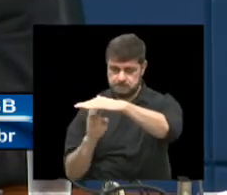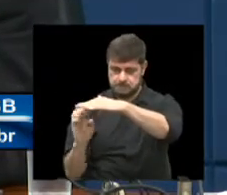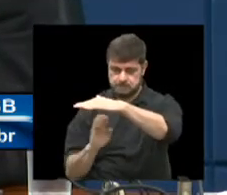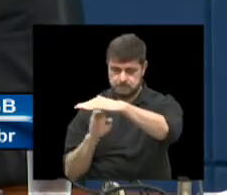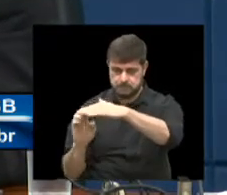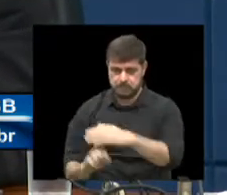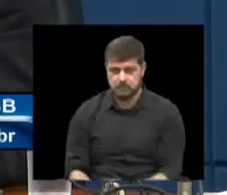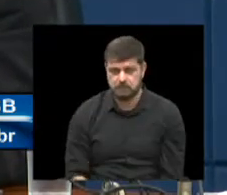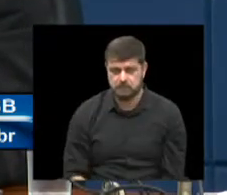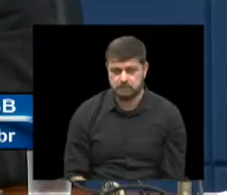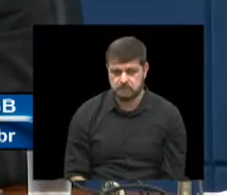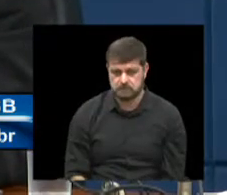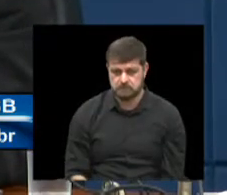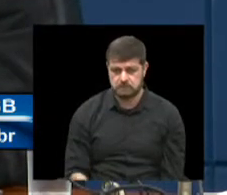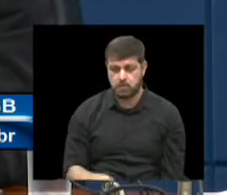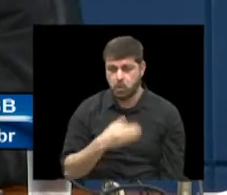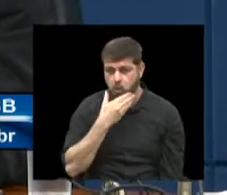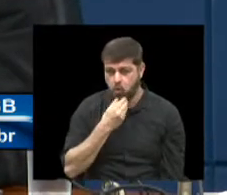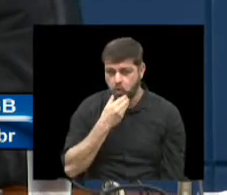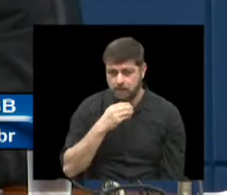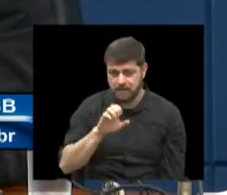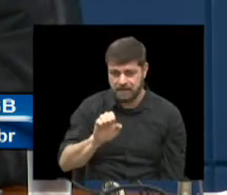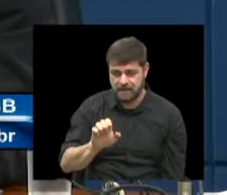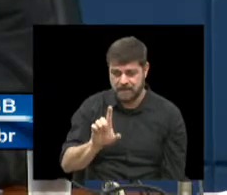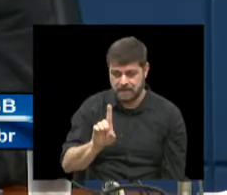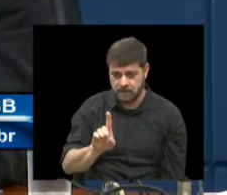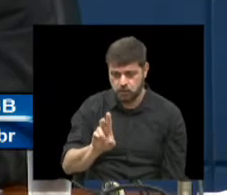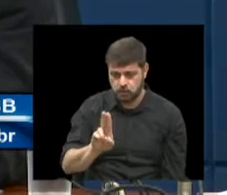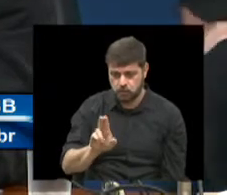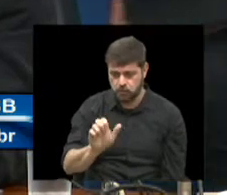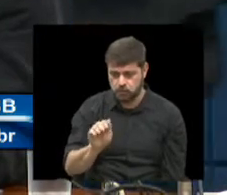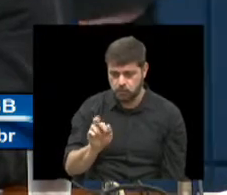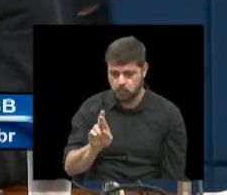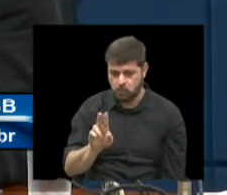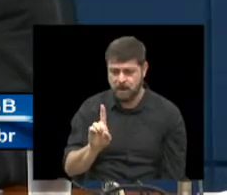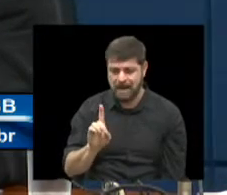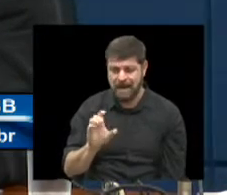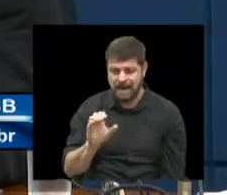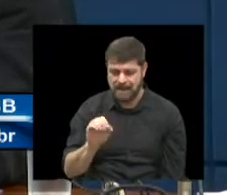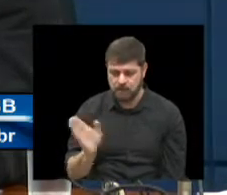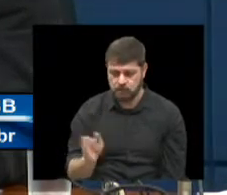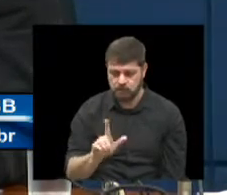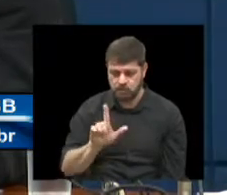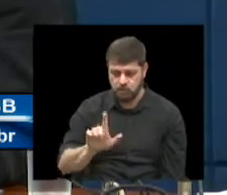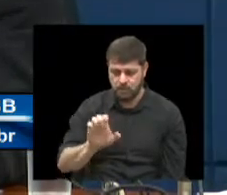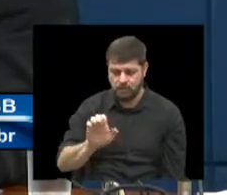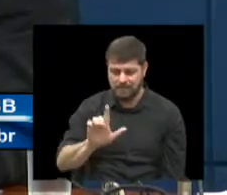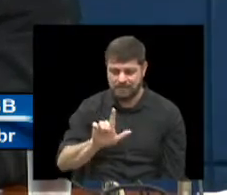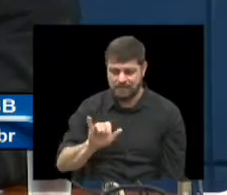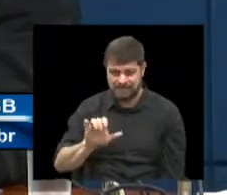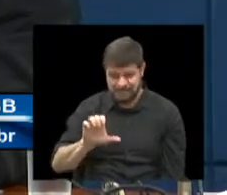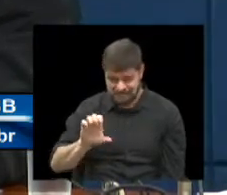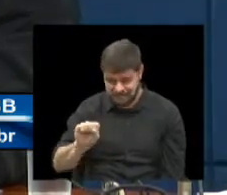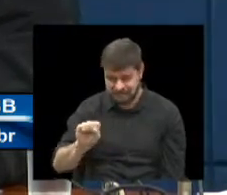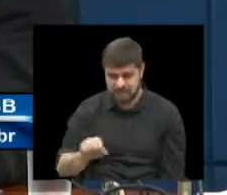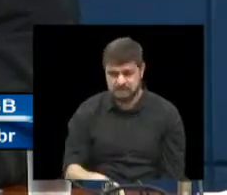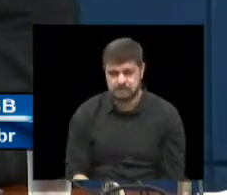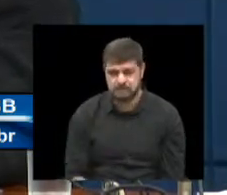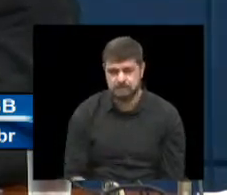Coutinho Nogueira a Eduardo Bruno Leles, em data diversa da prevista na